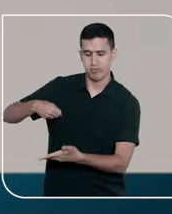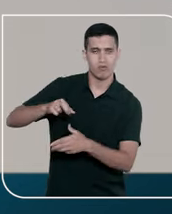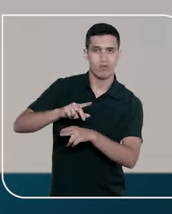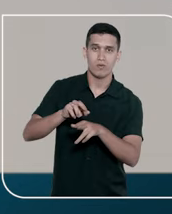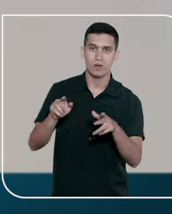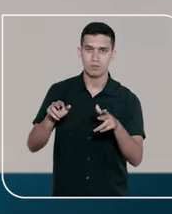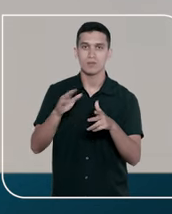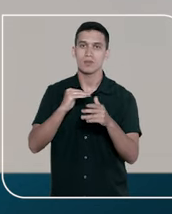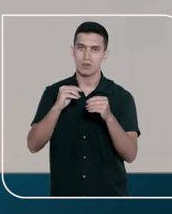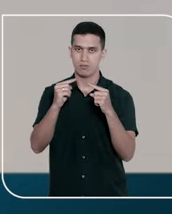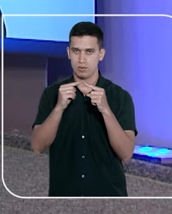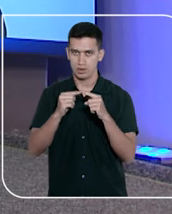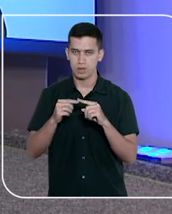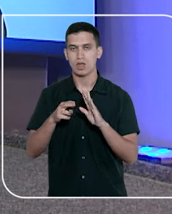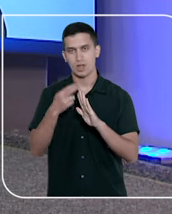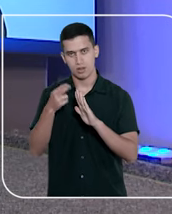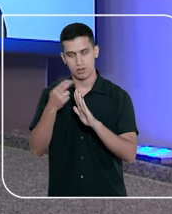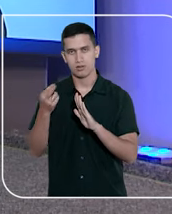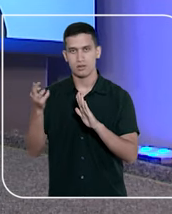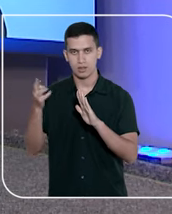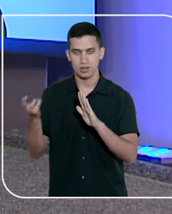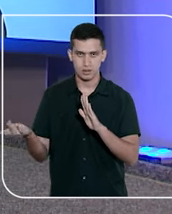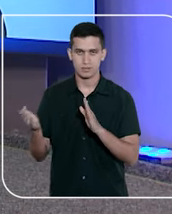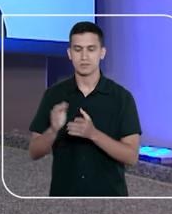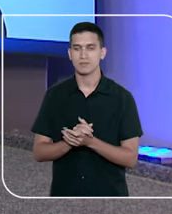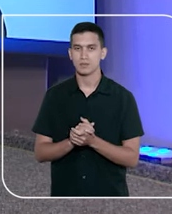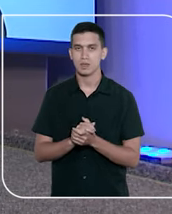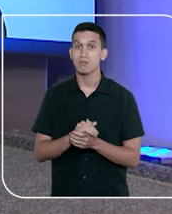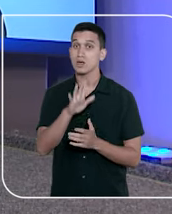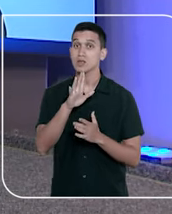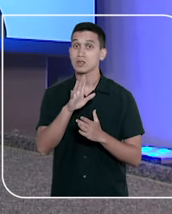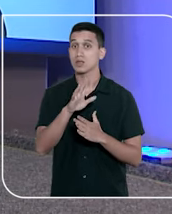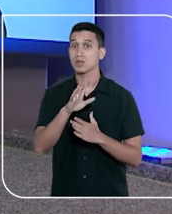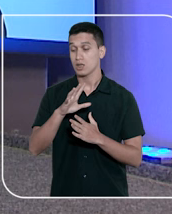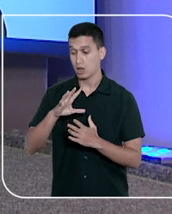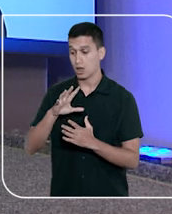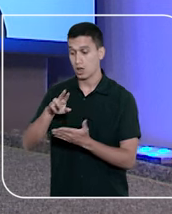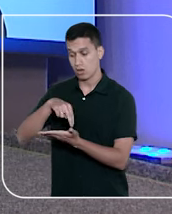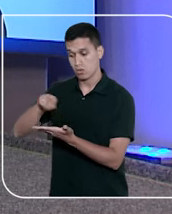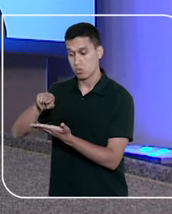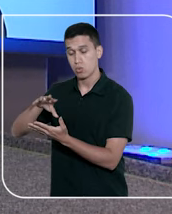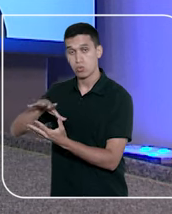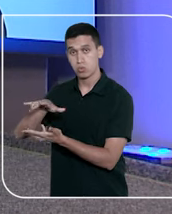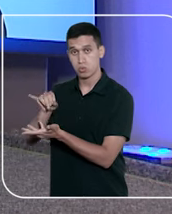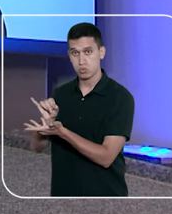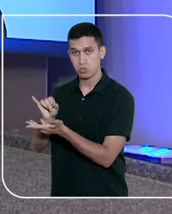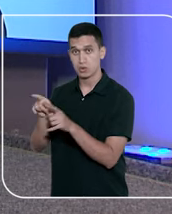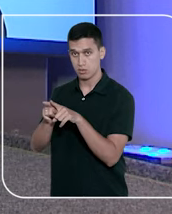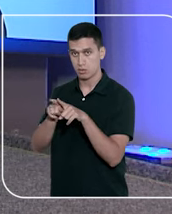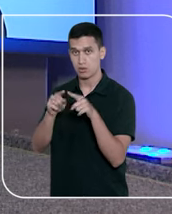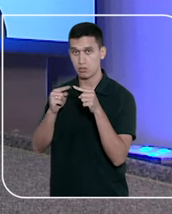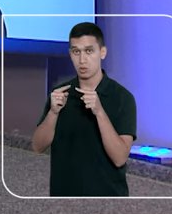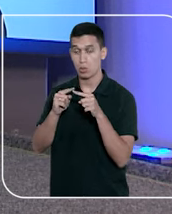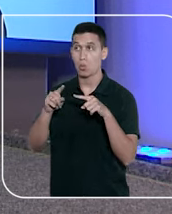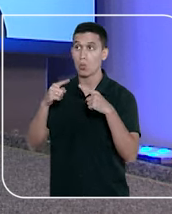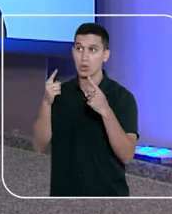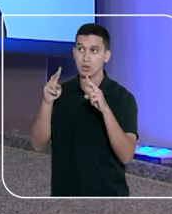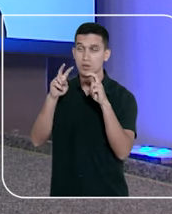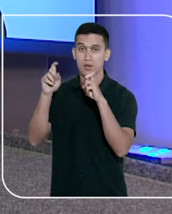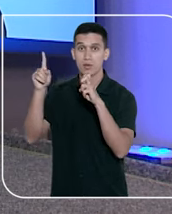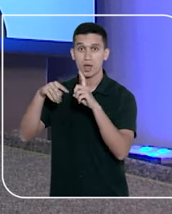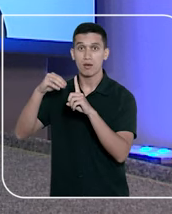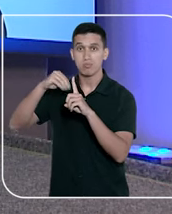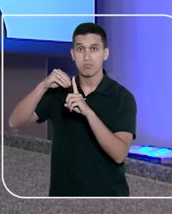Convenção de Montreal. Dr. Bruno, e as convenções internacionais, elas também são aplicadas quando o assunto é dano moral